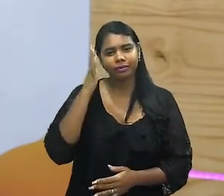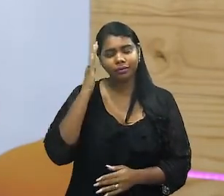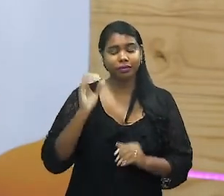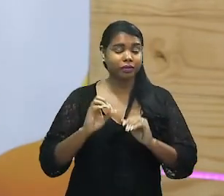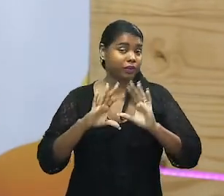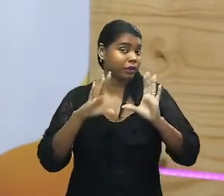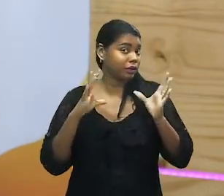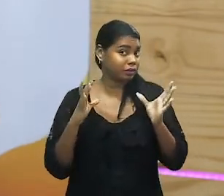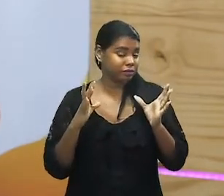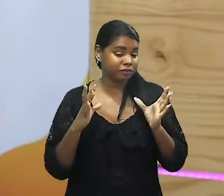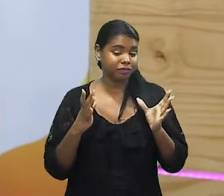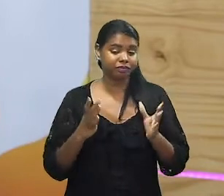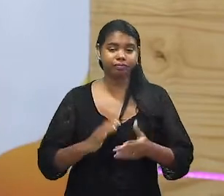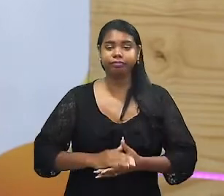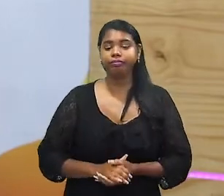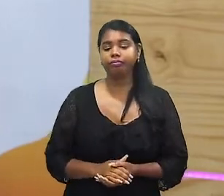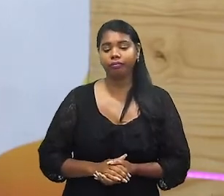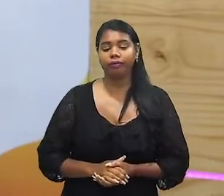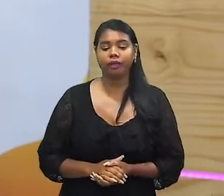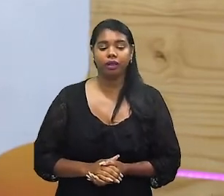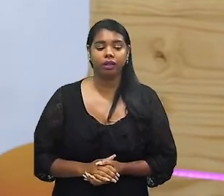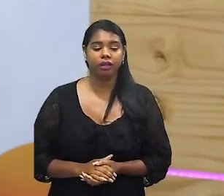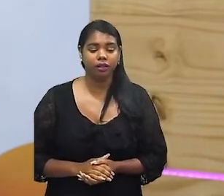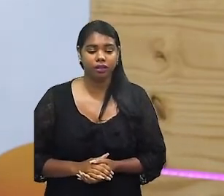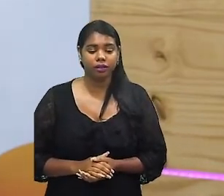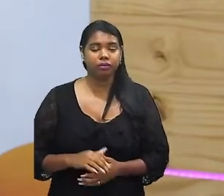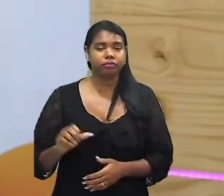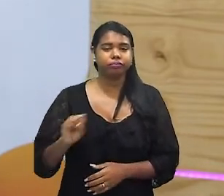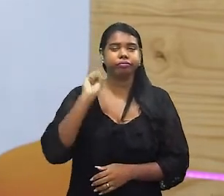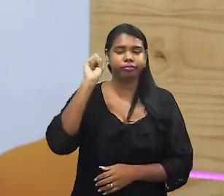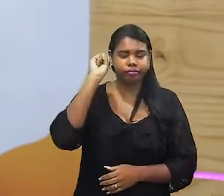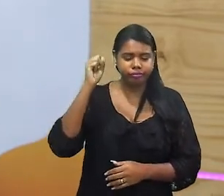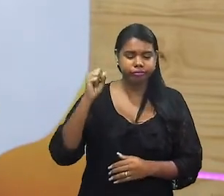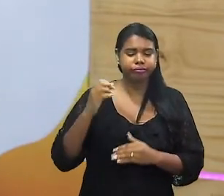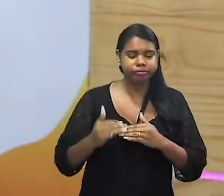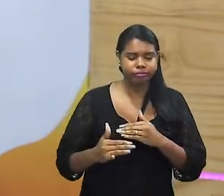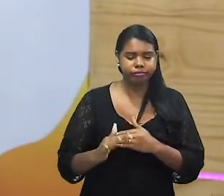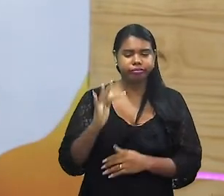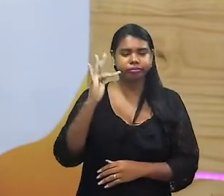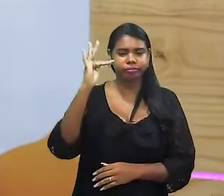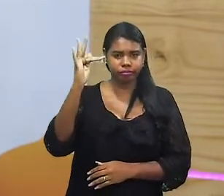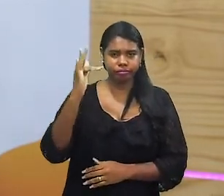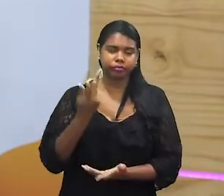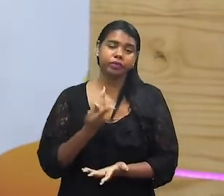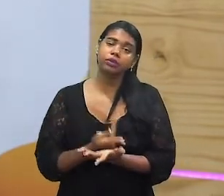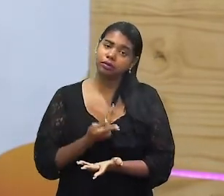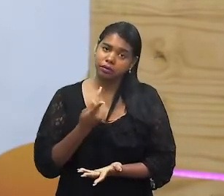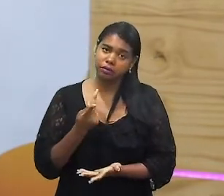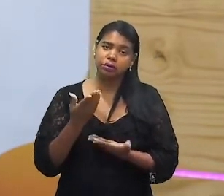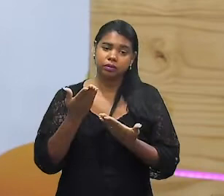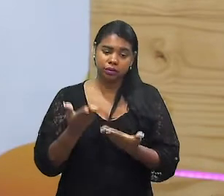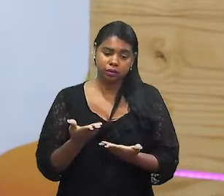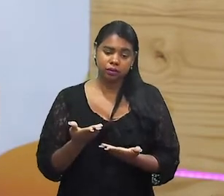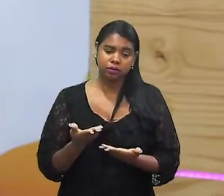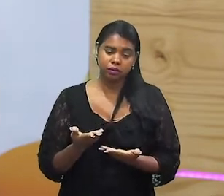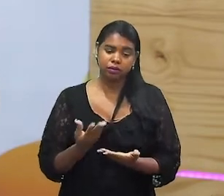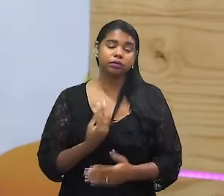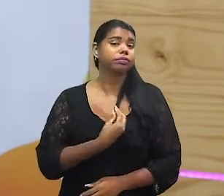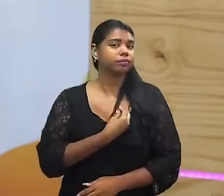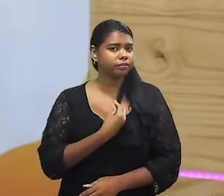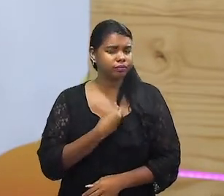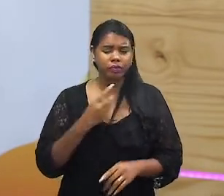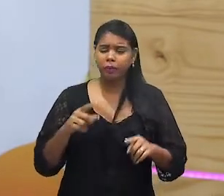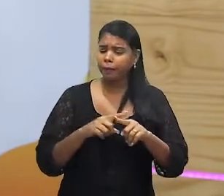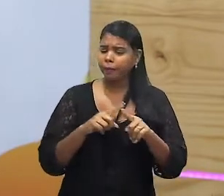Claro, dependendo da gravidade desse erro, haverão consequências negativas com as quais você vai ter que lidar,